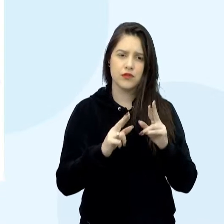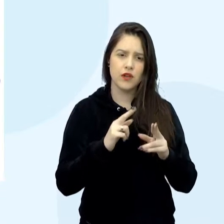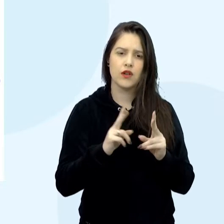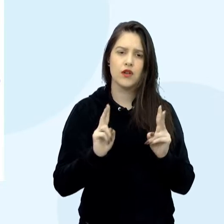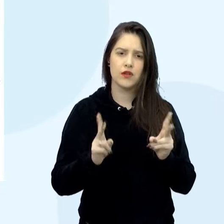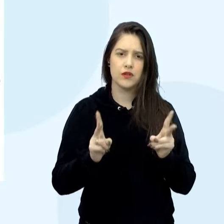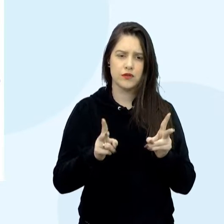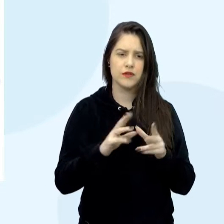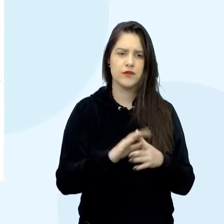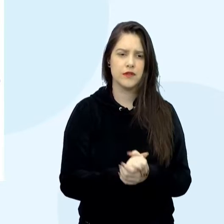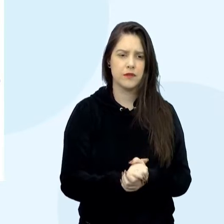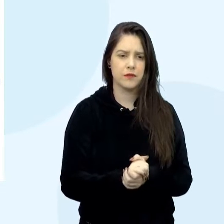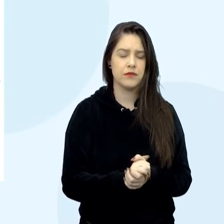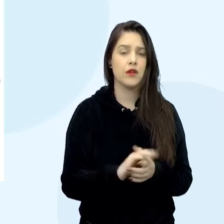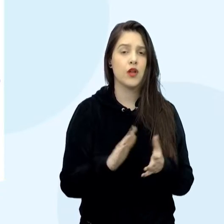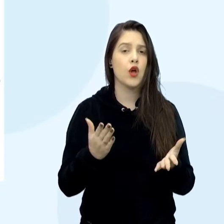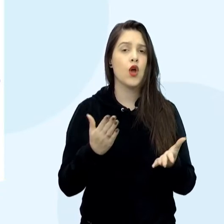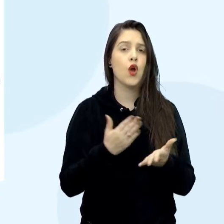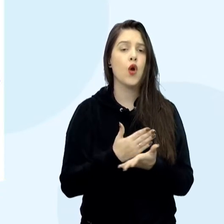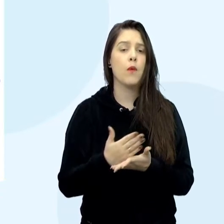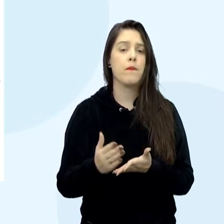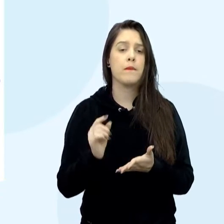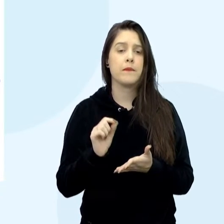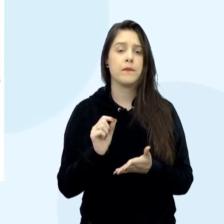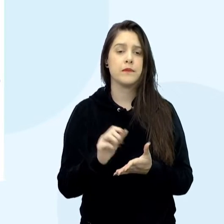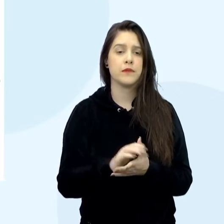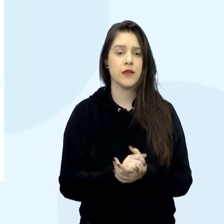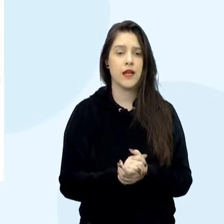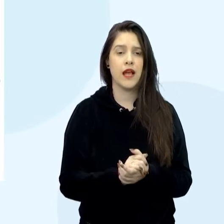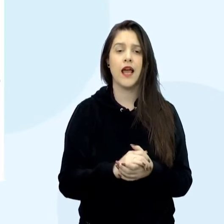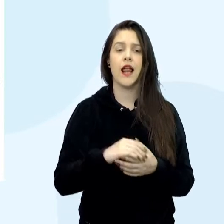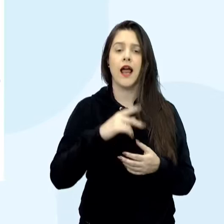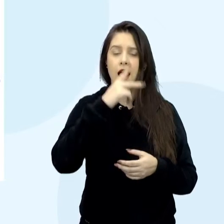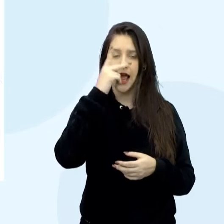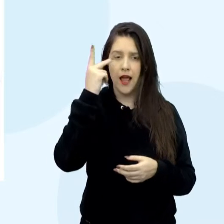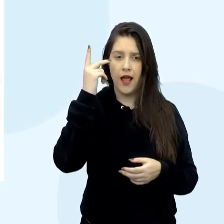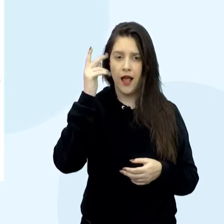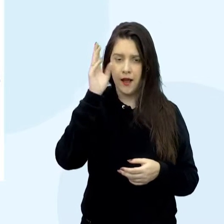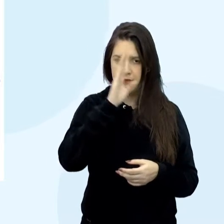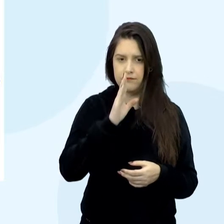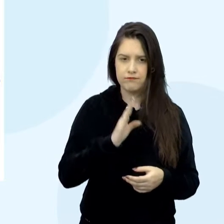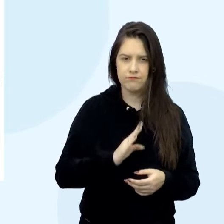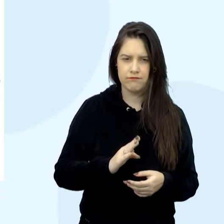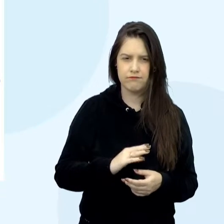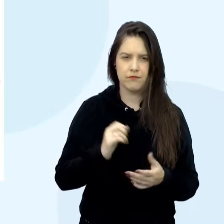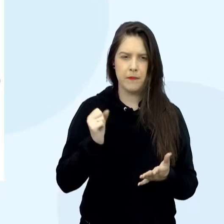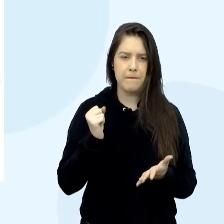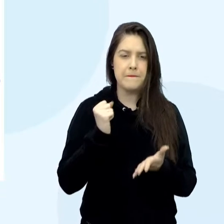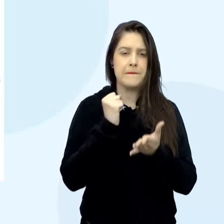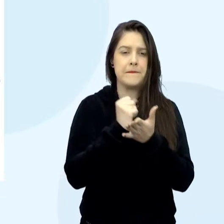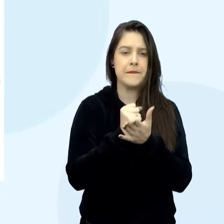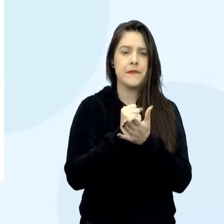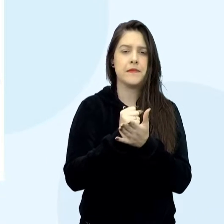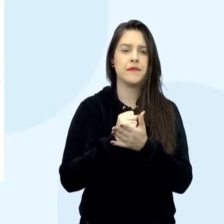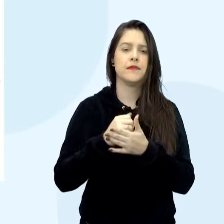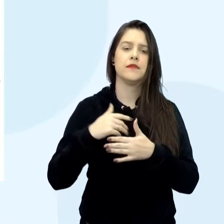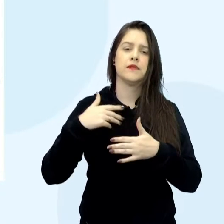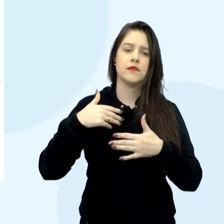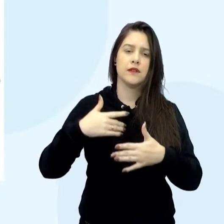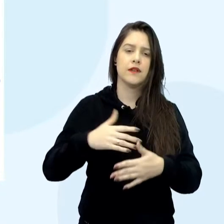equidade raciais. Começando, a colonização brasileira foi marcada por traços